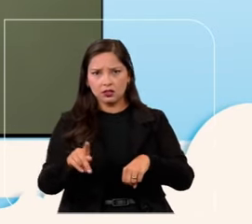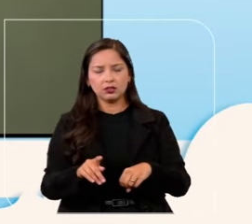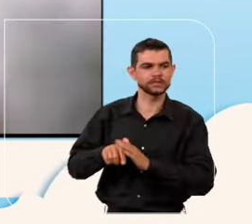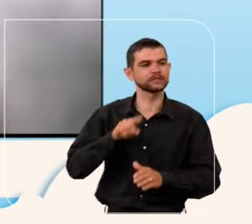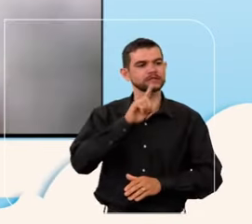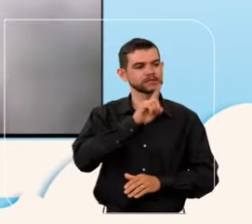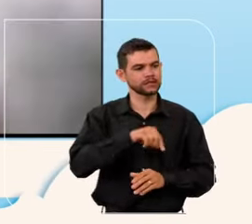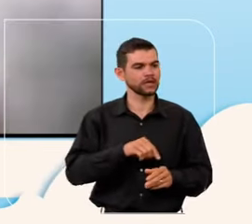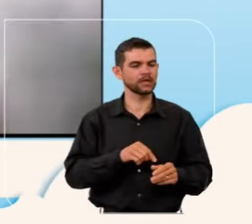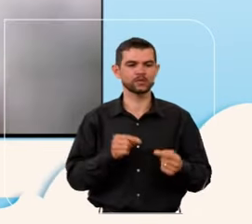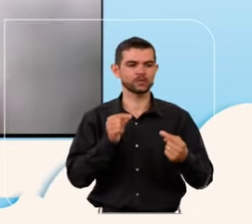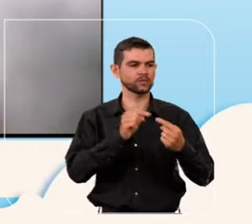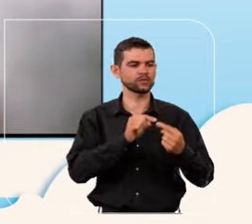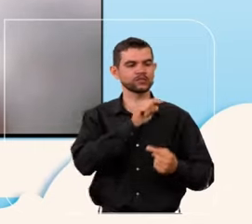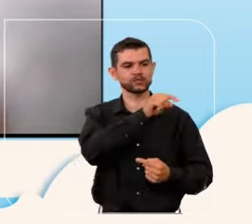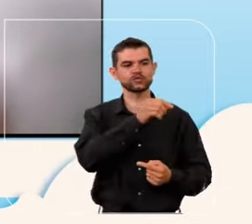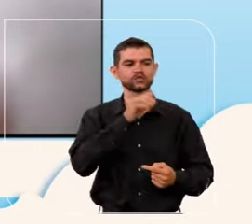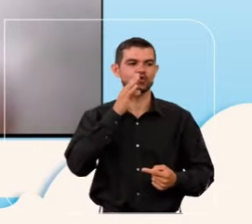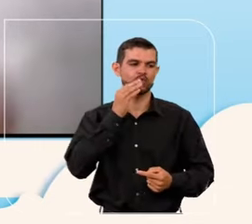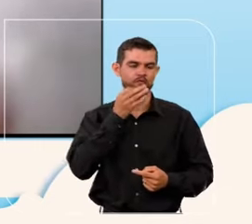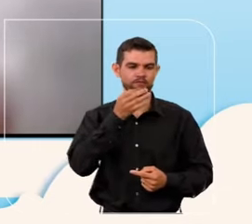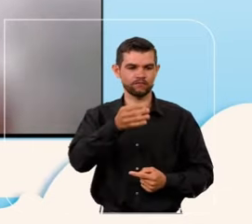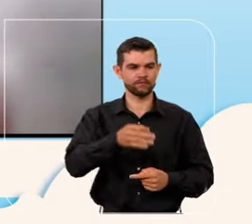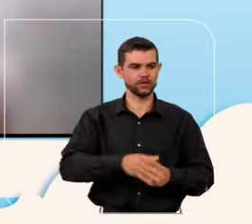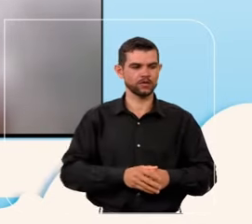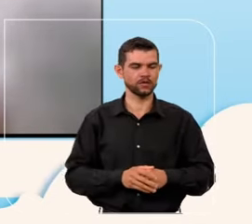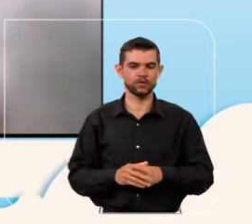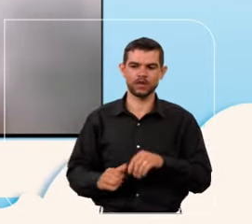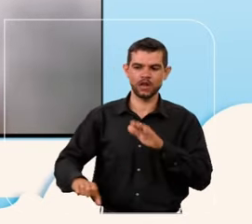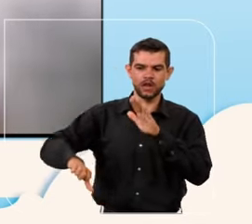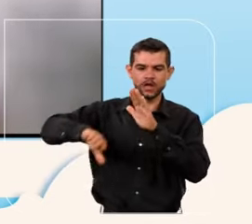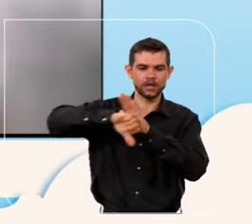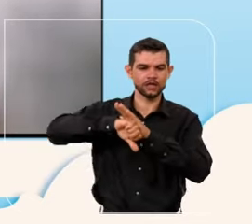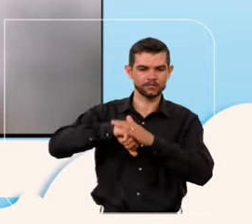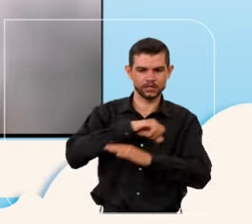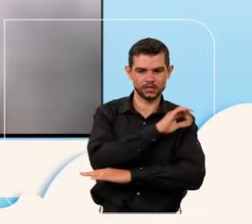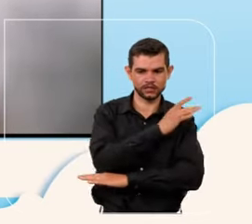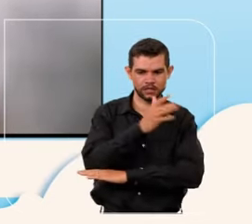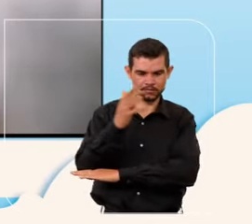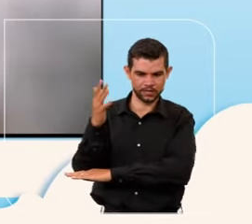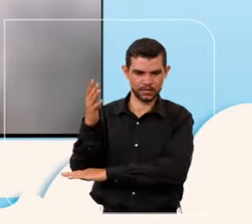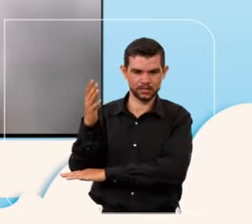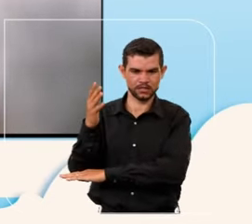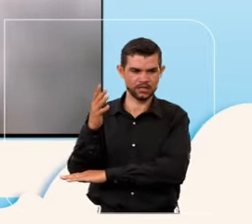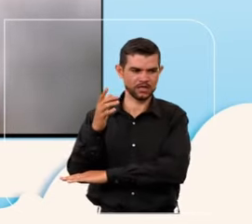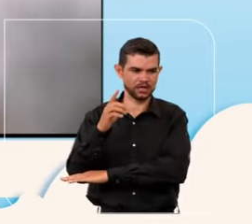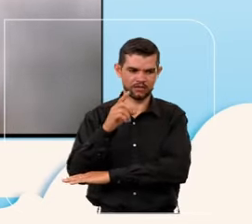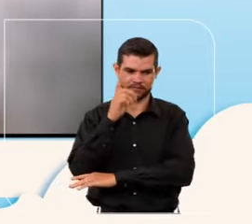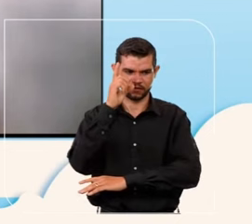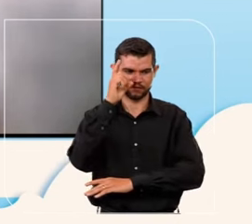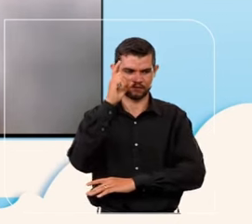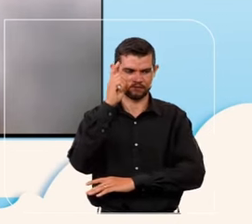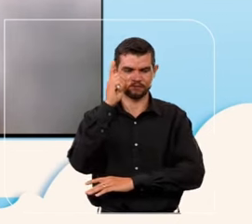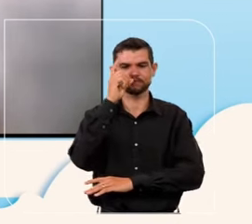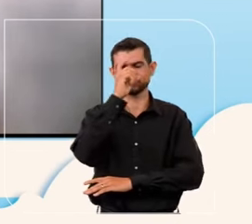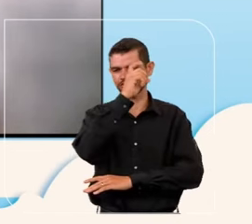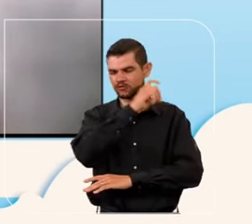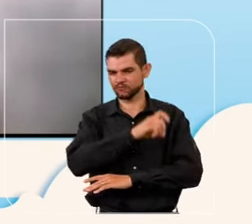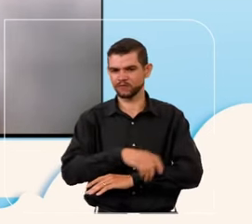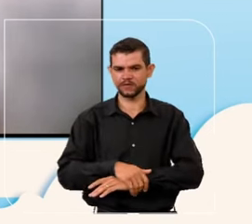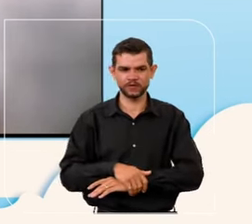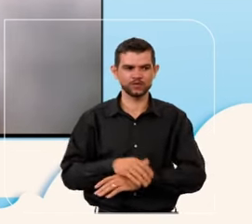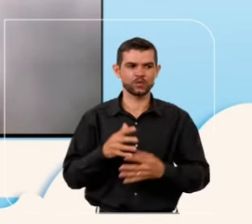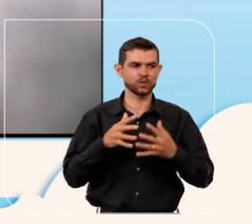sofrem Criminalidade ambiental não é uma criminalidade pouco complexa Não é uma criminalidade praticada por gente